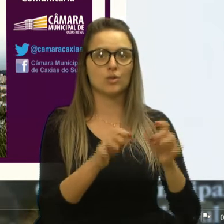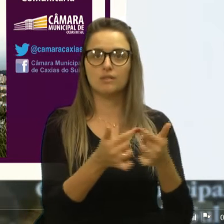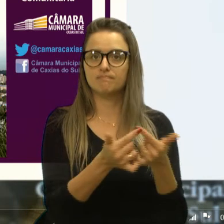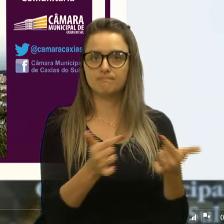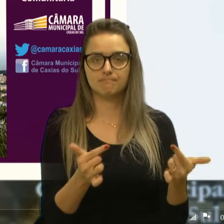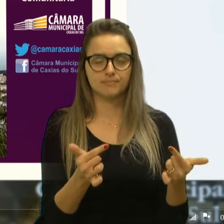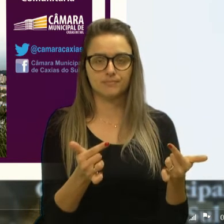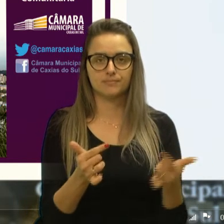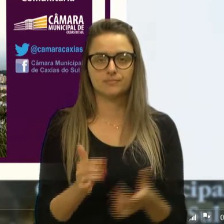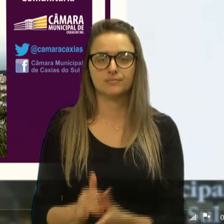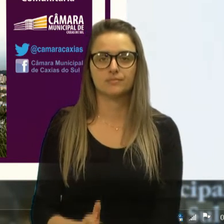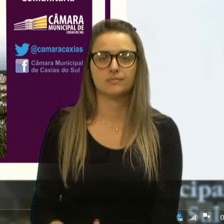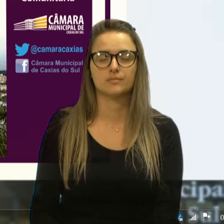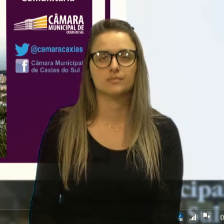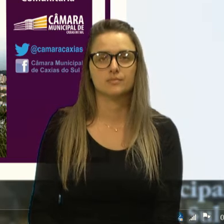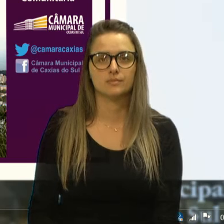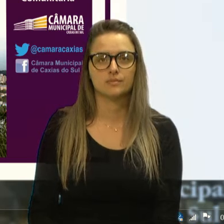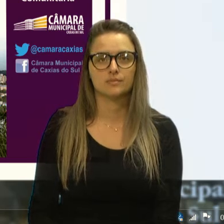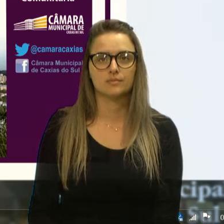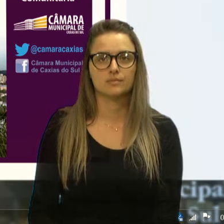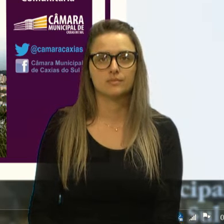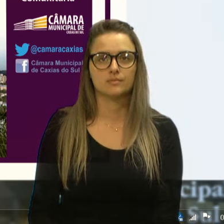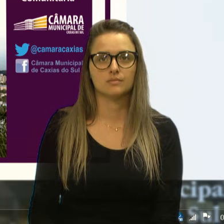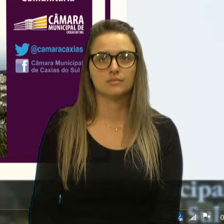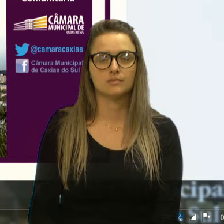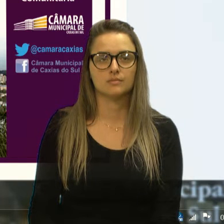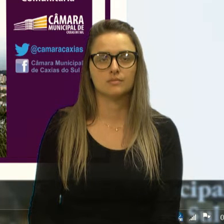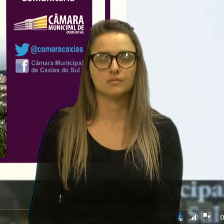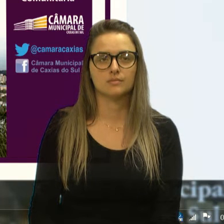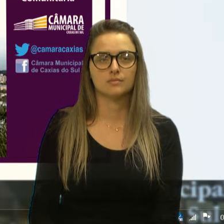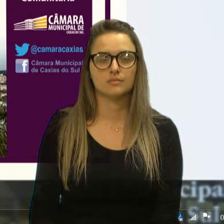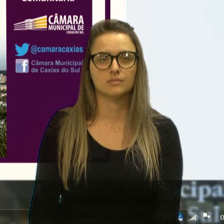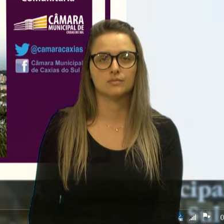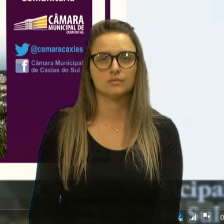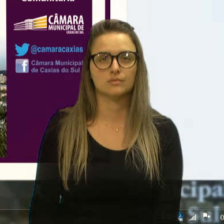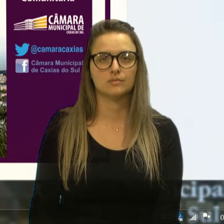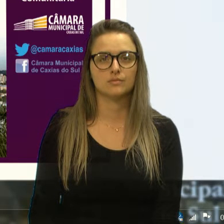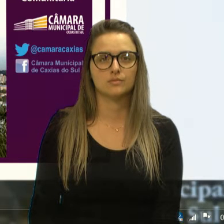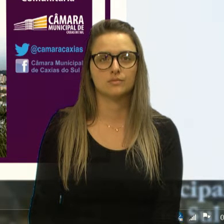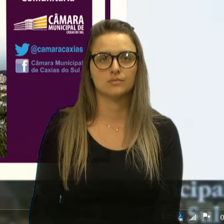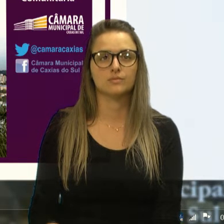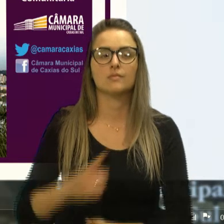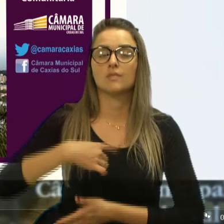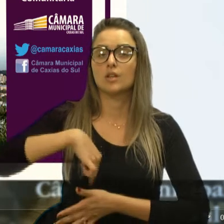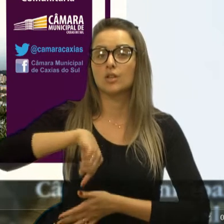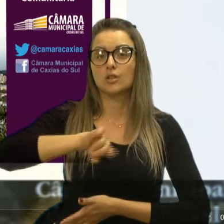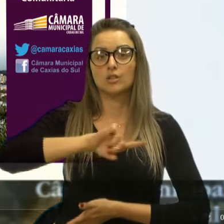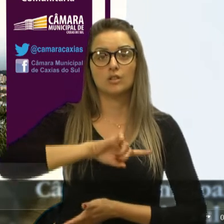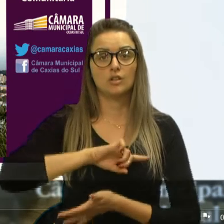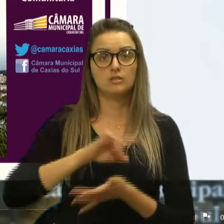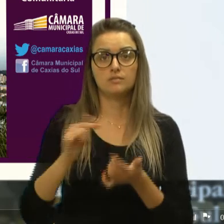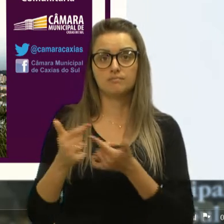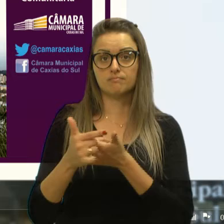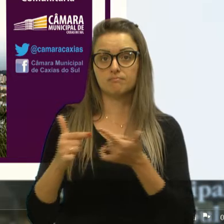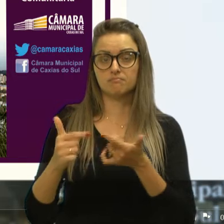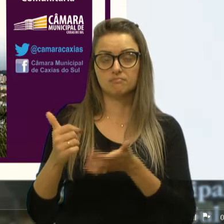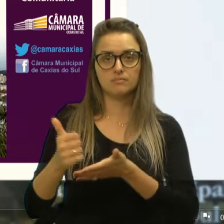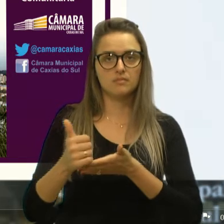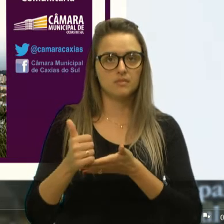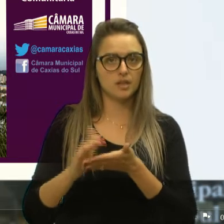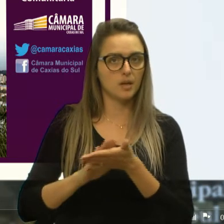vezes a gente fica completamente no escuro abandonada nessa